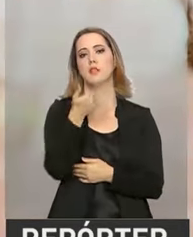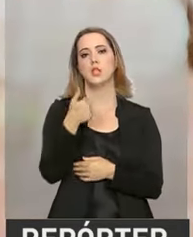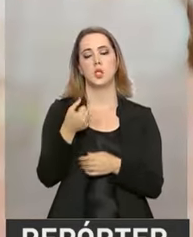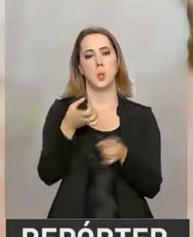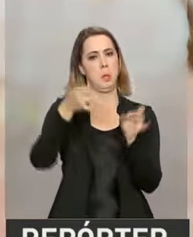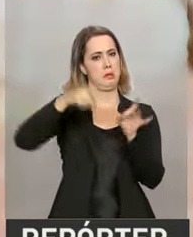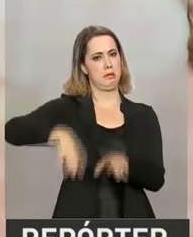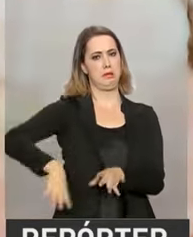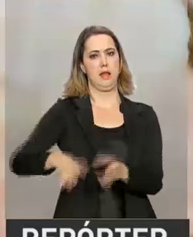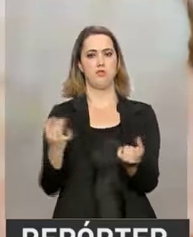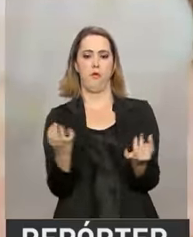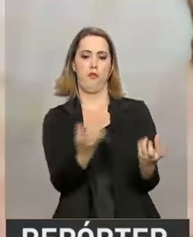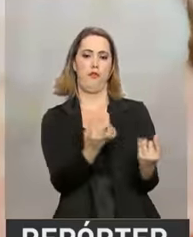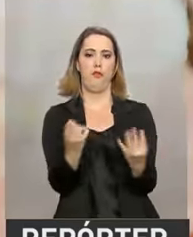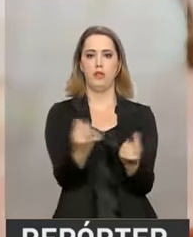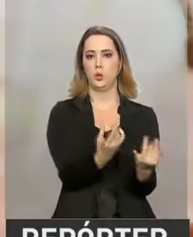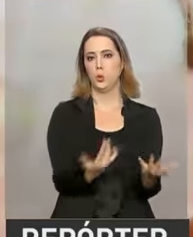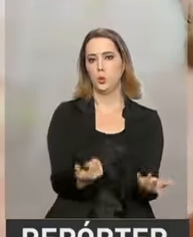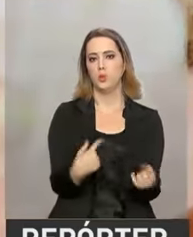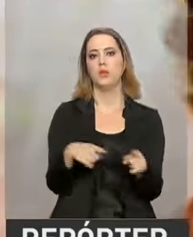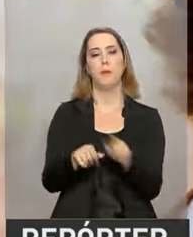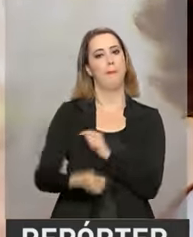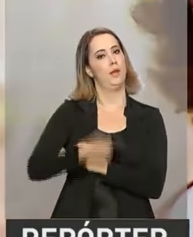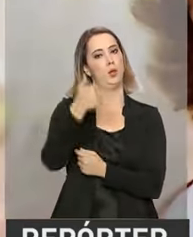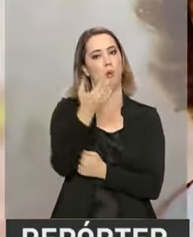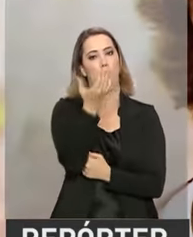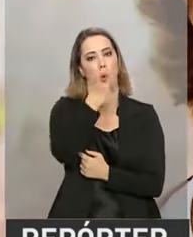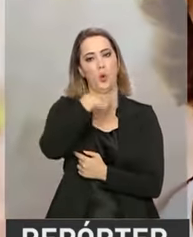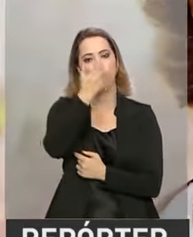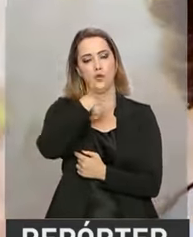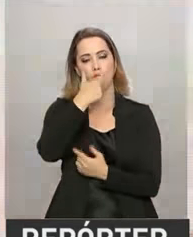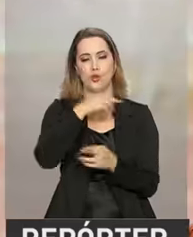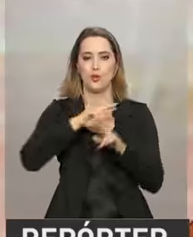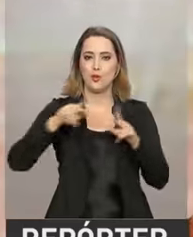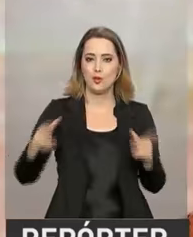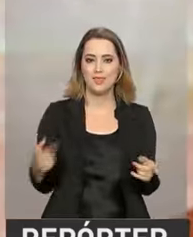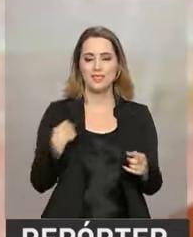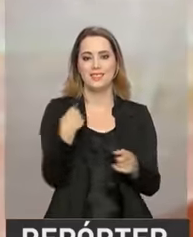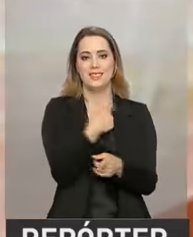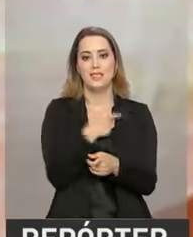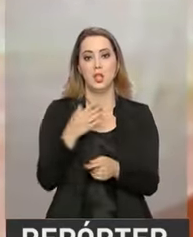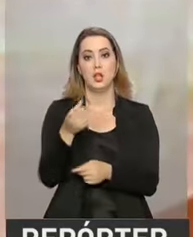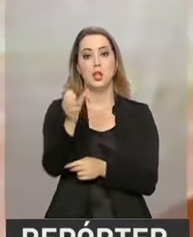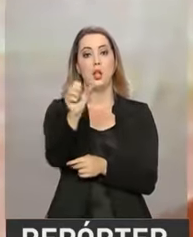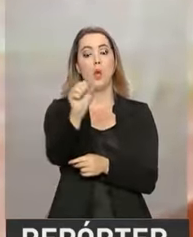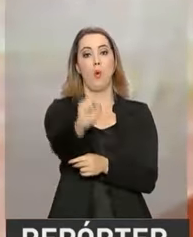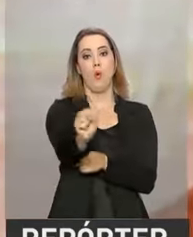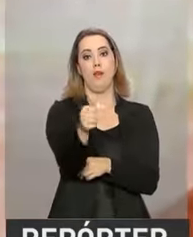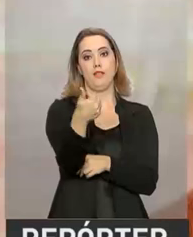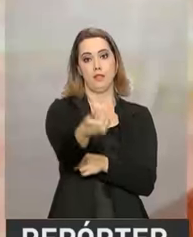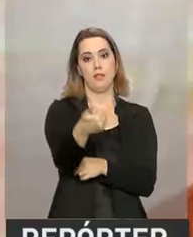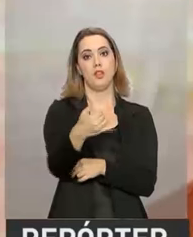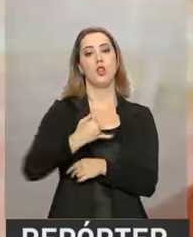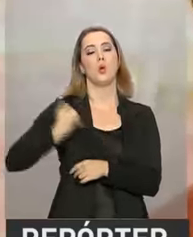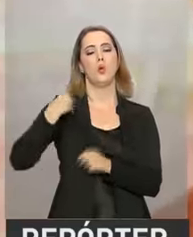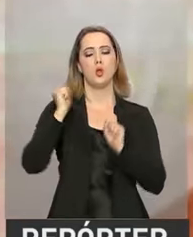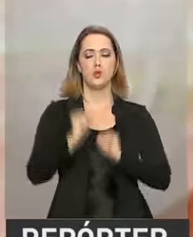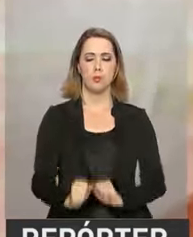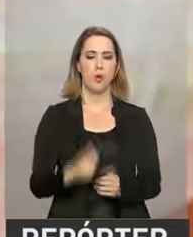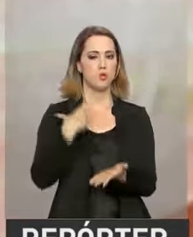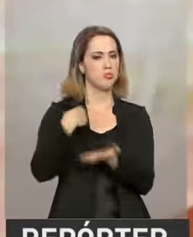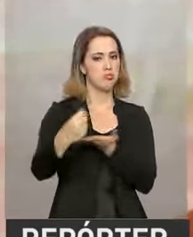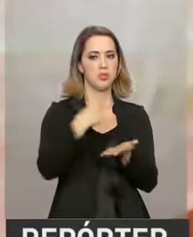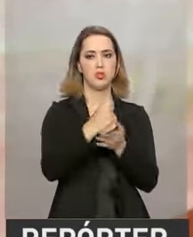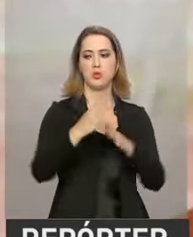frituras como muito fruta verduras 81 posso sair